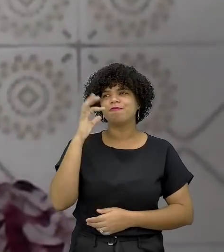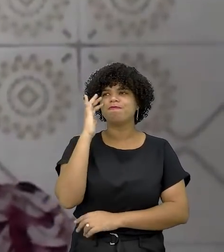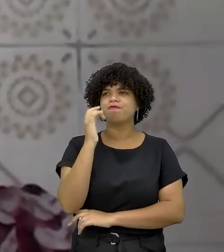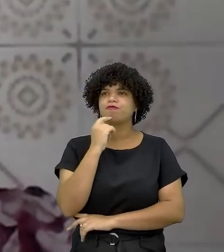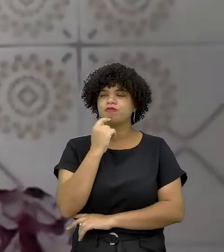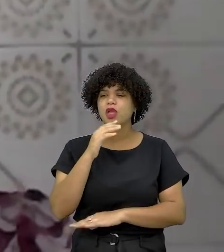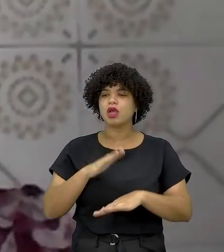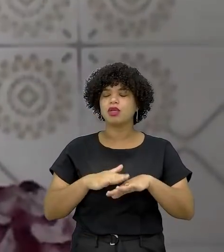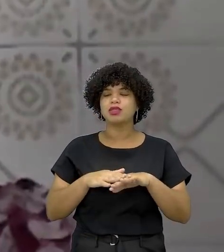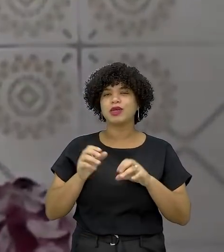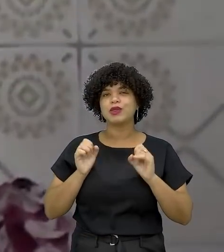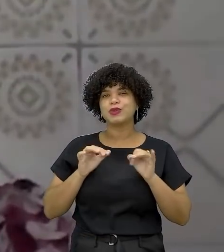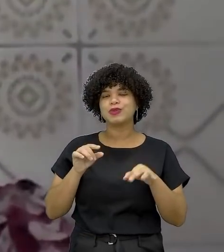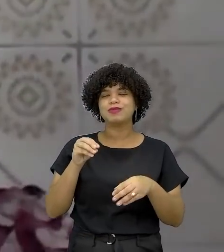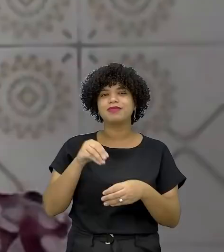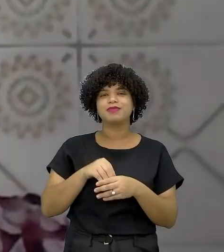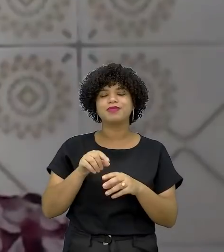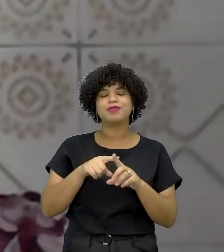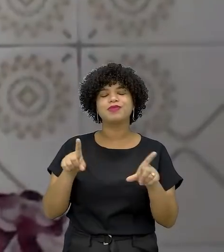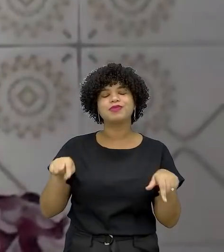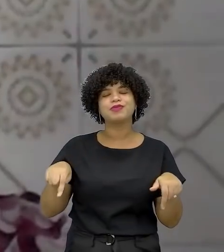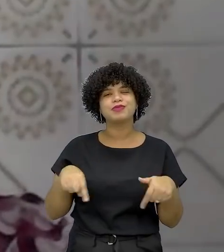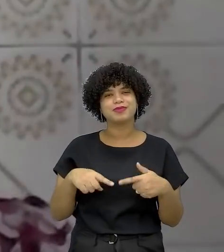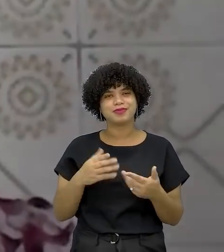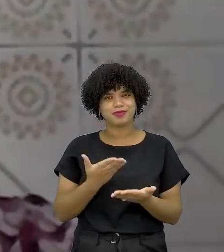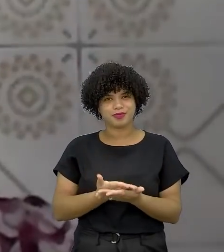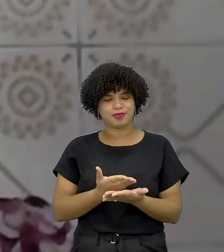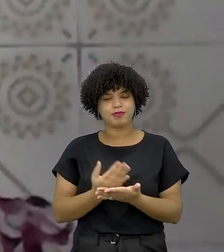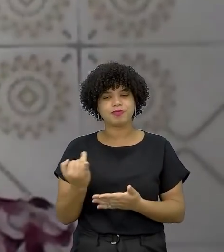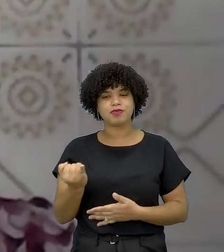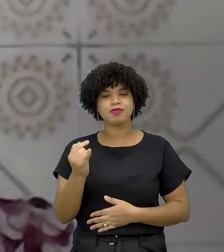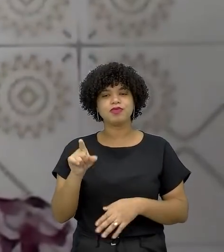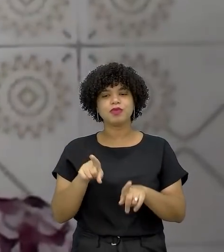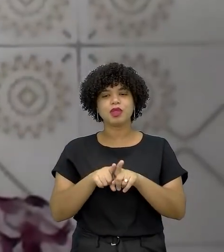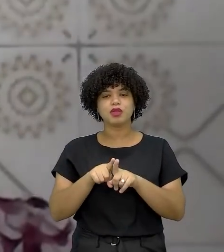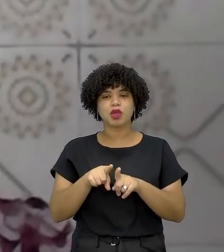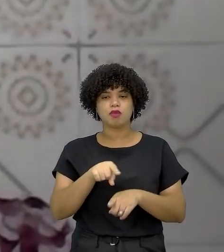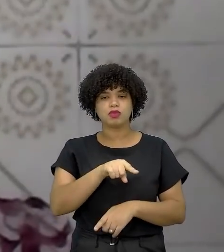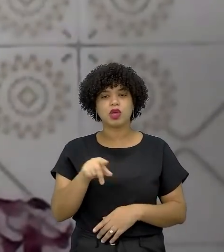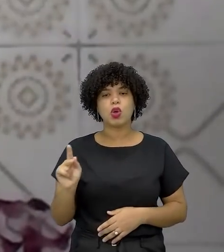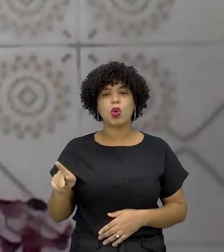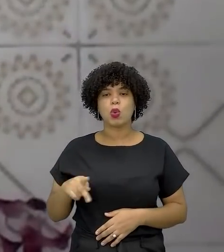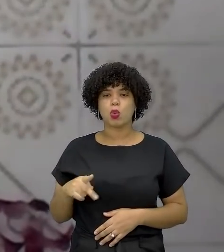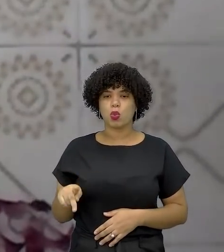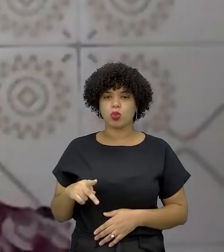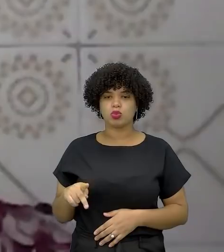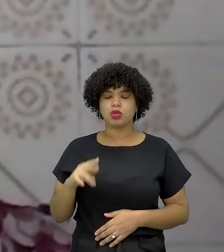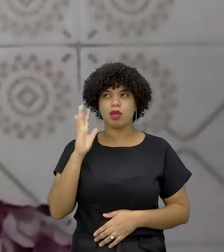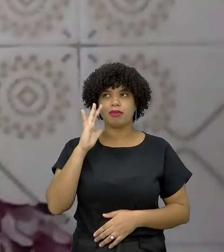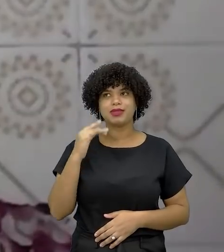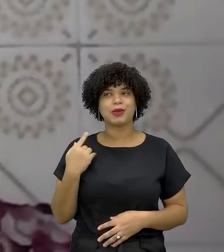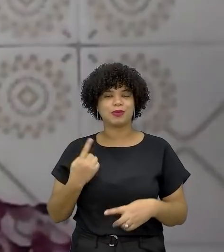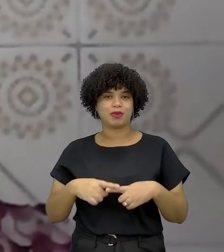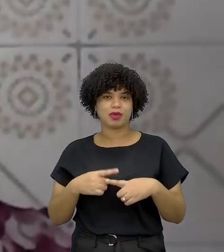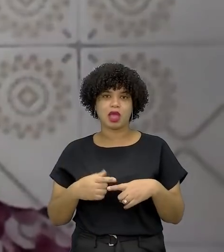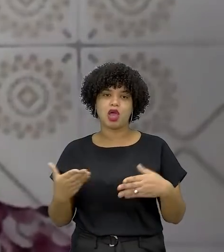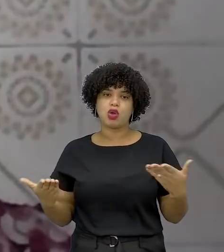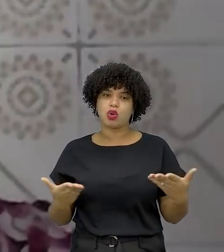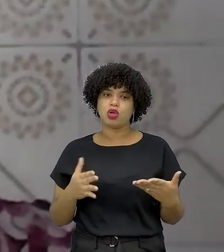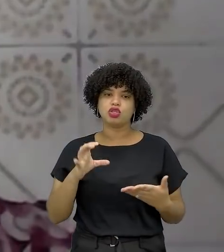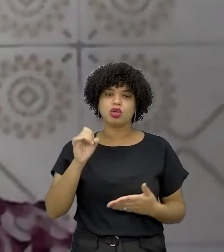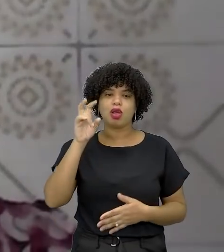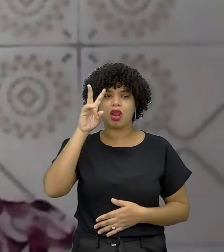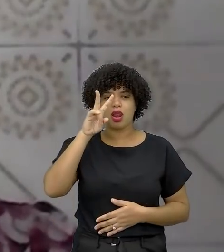aí da sala de aula, né. Então, é importante sempre, né, professores, a gente sabe que a gente só está retomando,